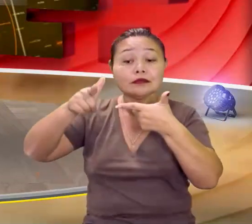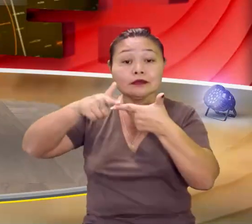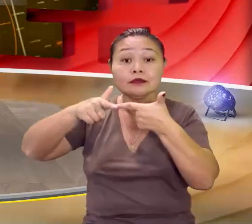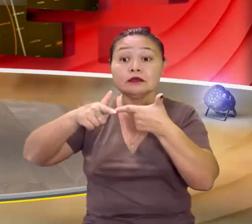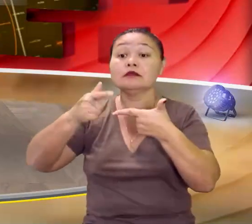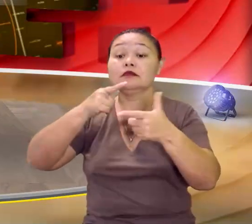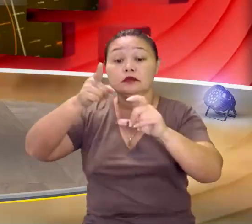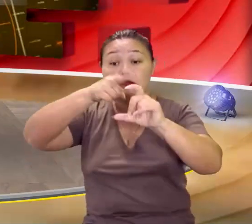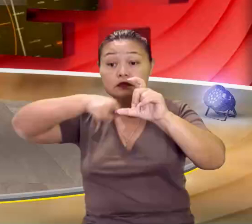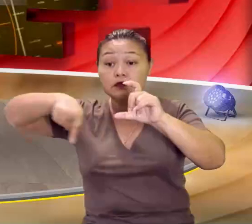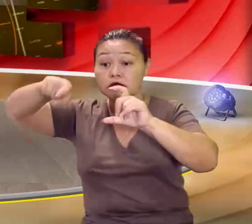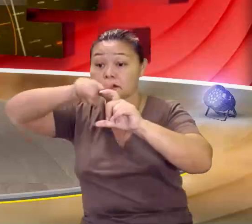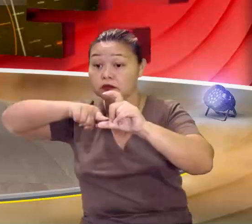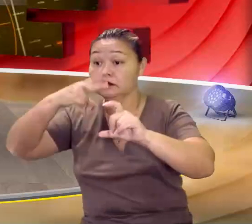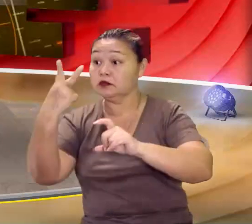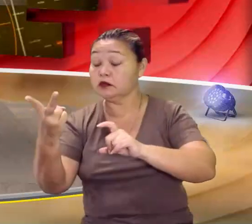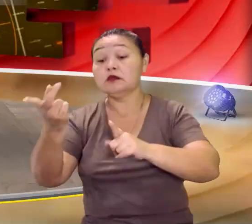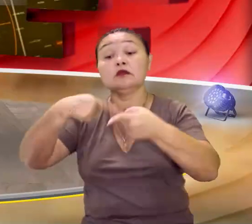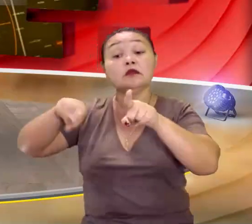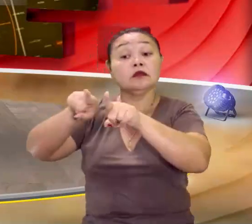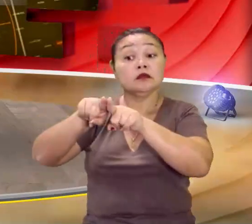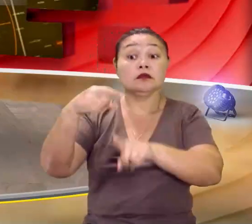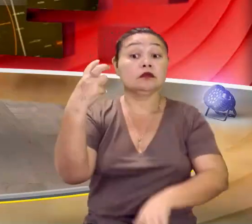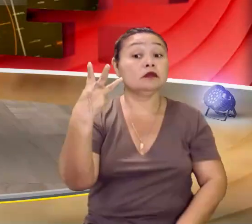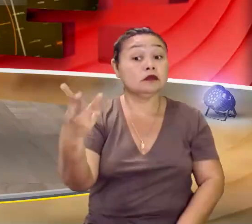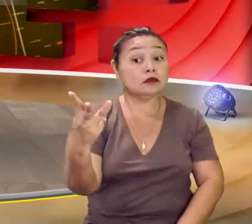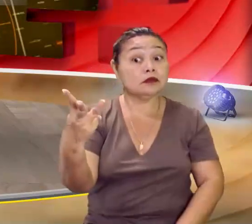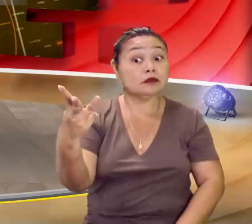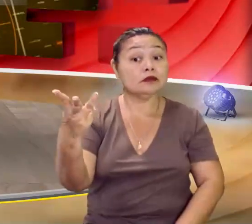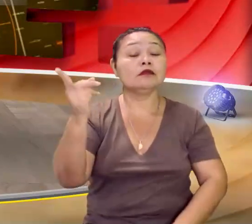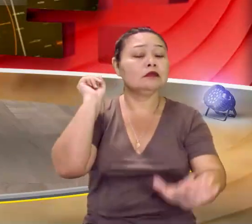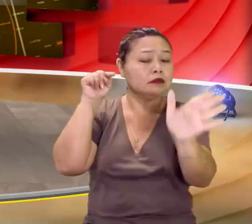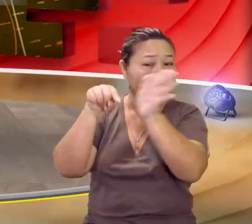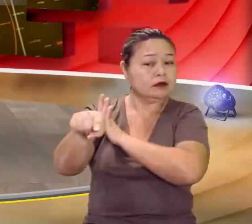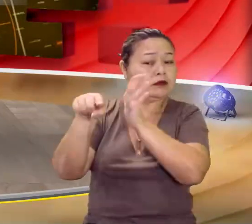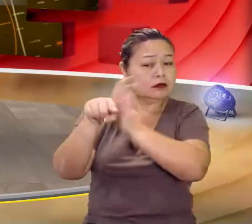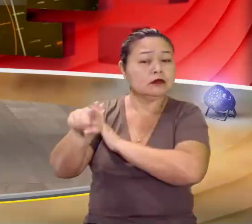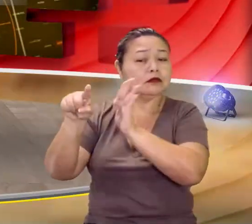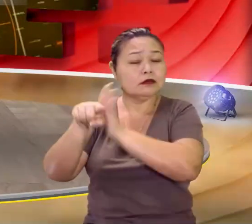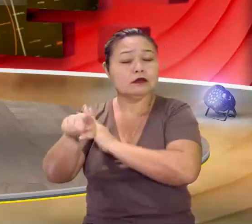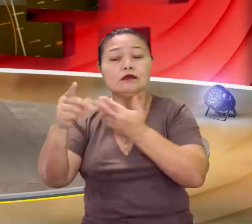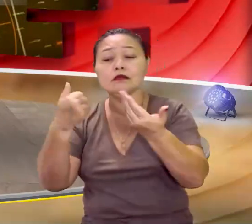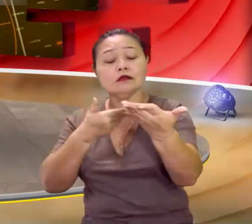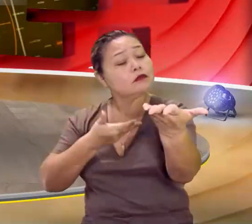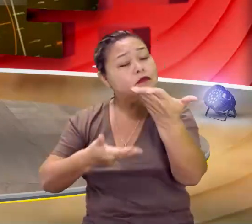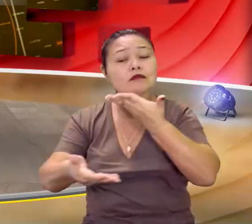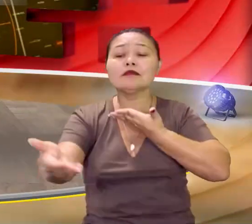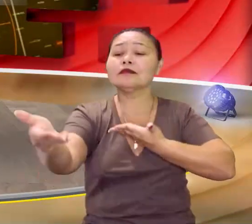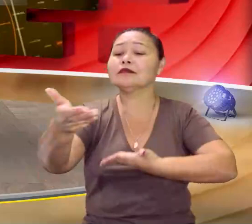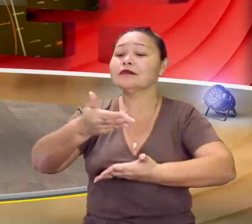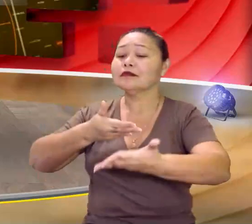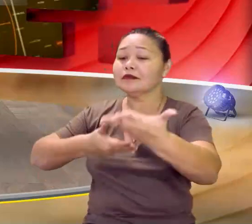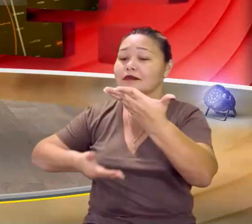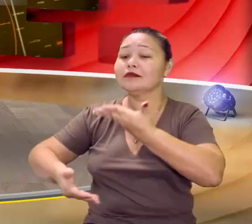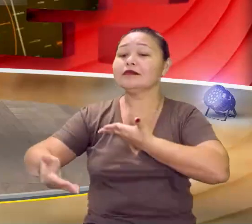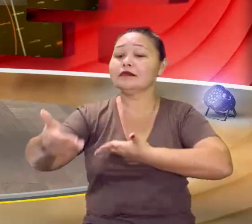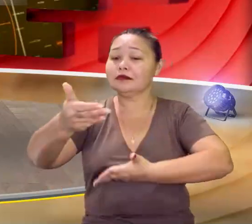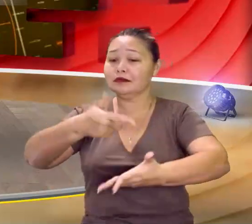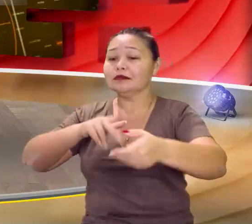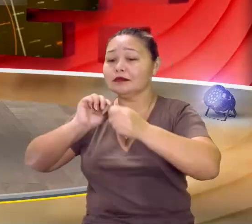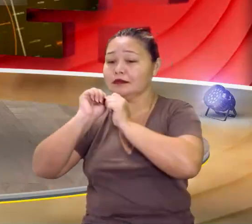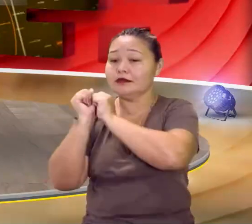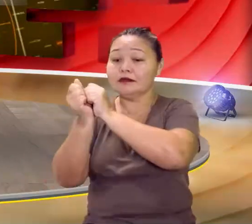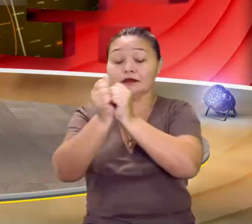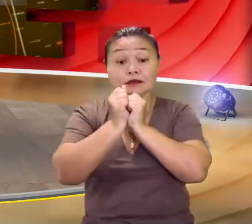duas circunferências e com três, tá? E vamos fazer perguntas para vocês, é uma aula bem interativa e a gente vai